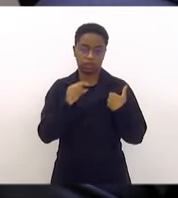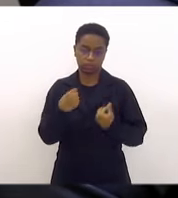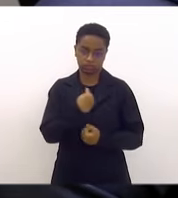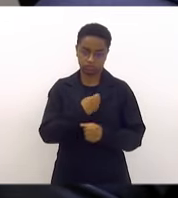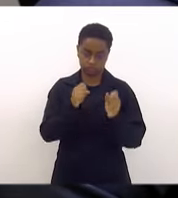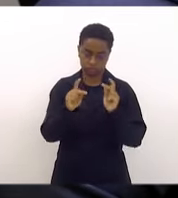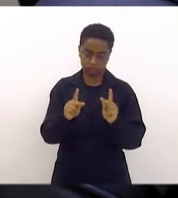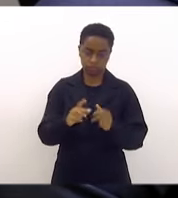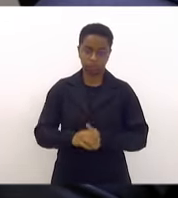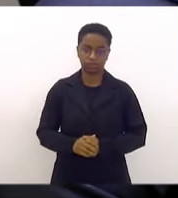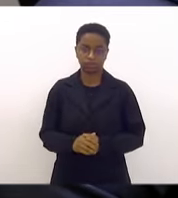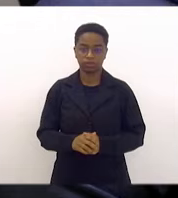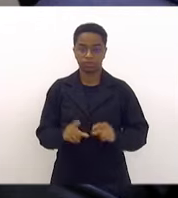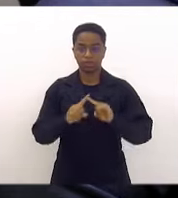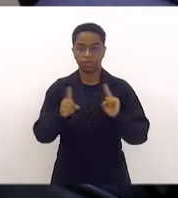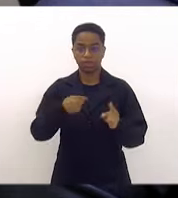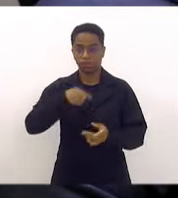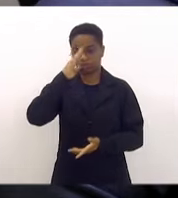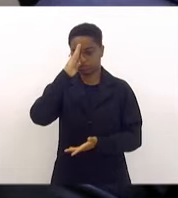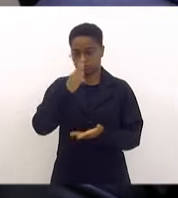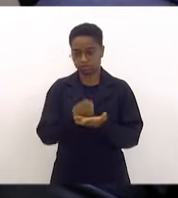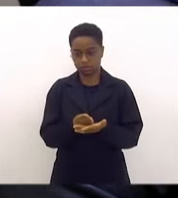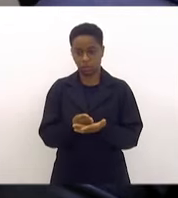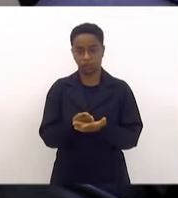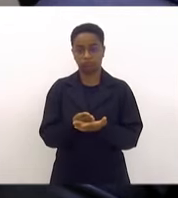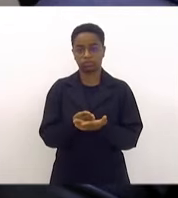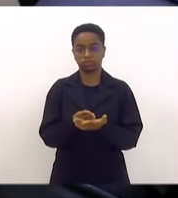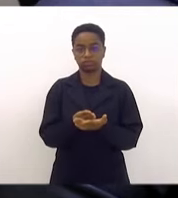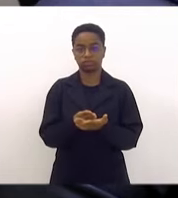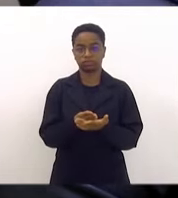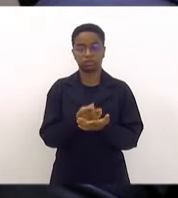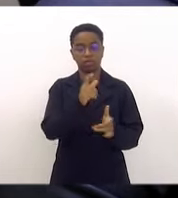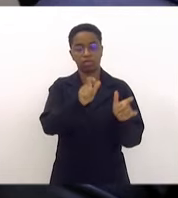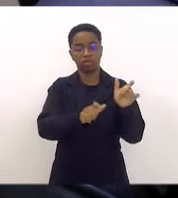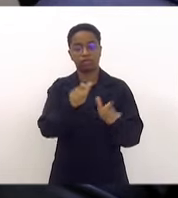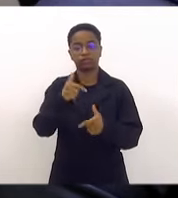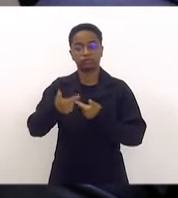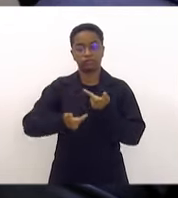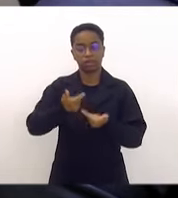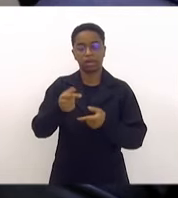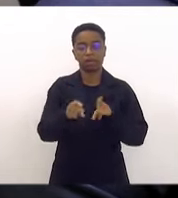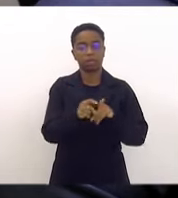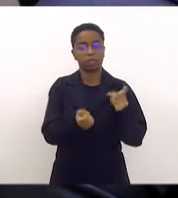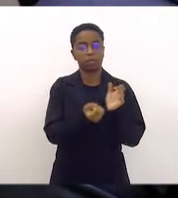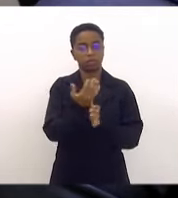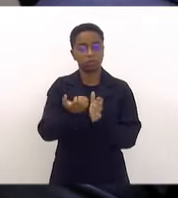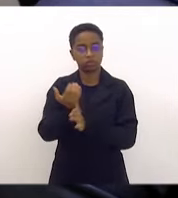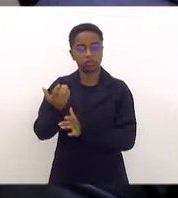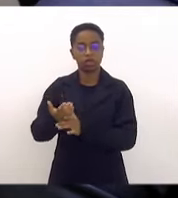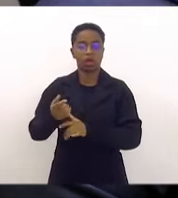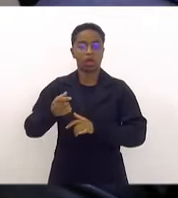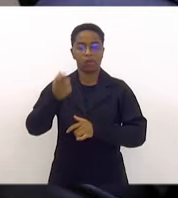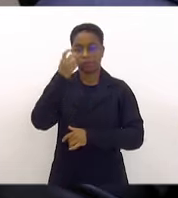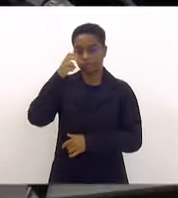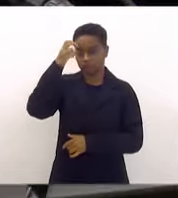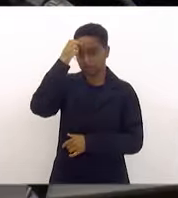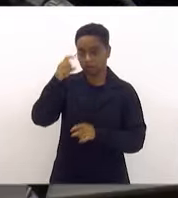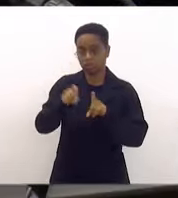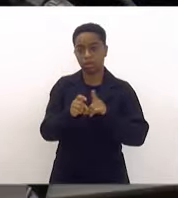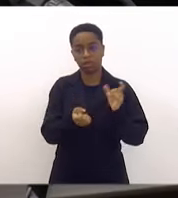Nossa mas eu acredito muito em trabalho de interface em produção intelectual em produção de